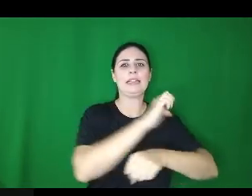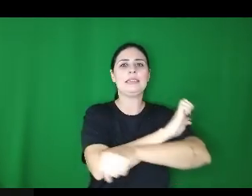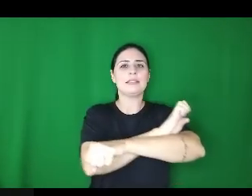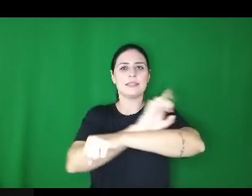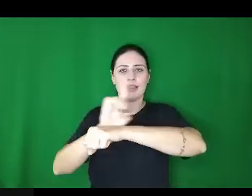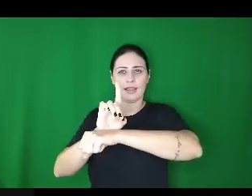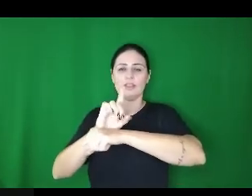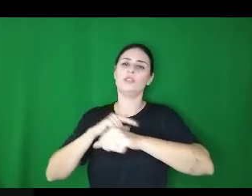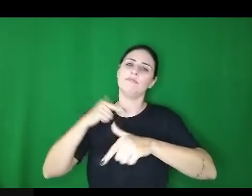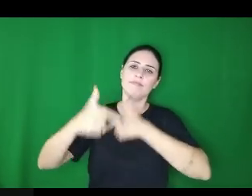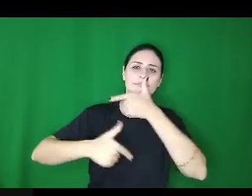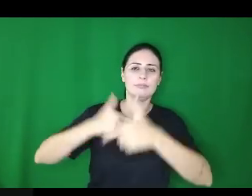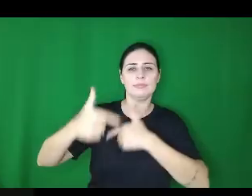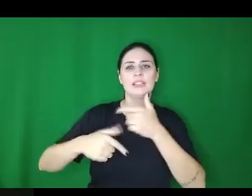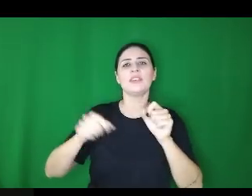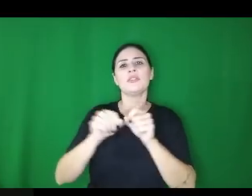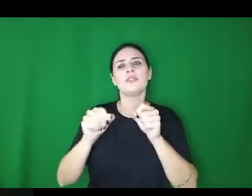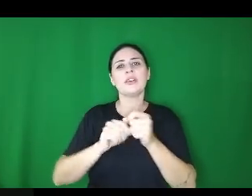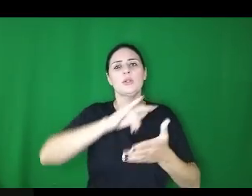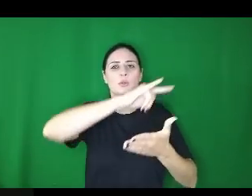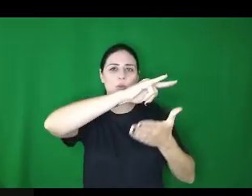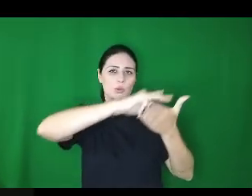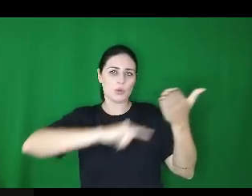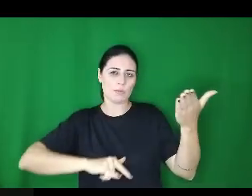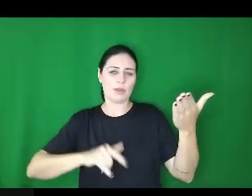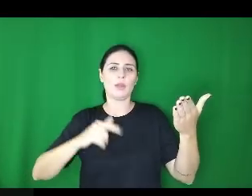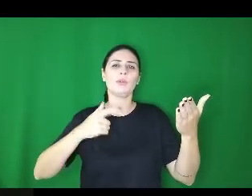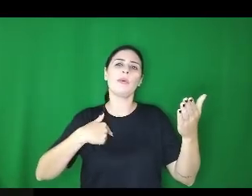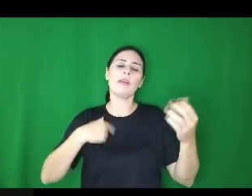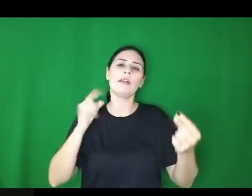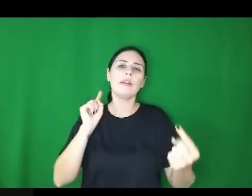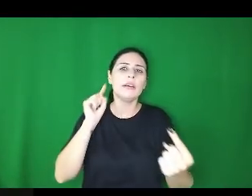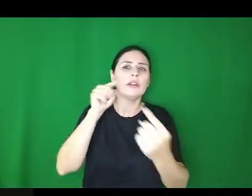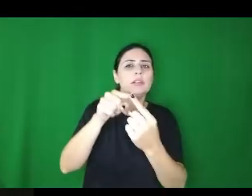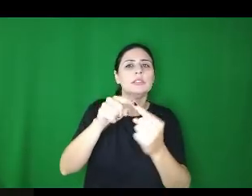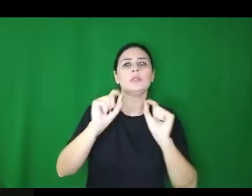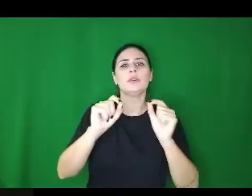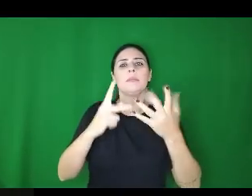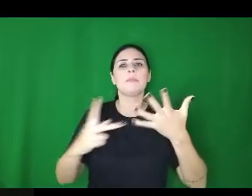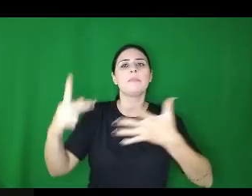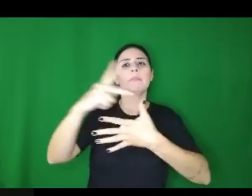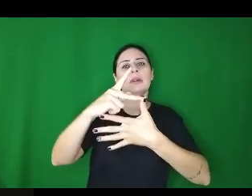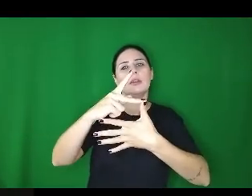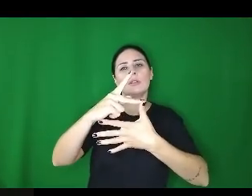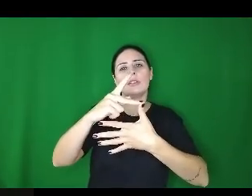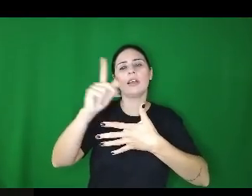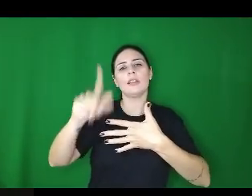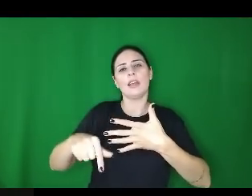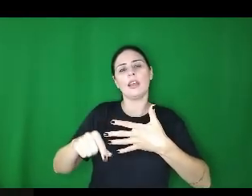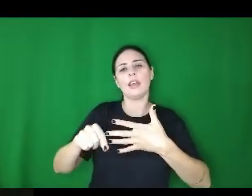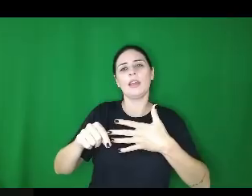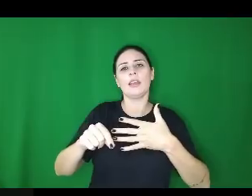conteúdos nos anos, né? E que isso, então, implica, ao pensar esse contínuo, a